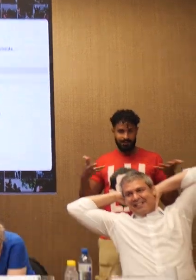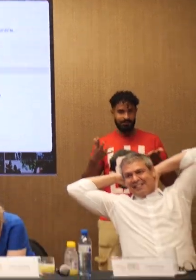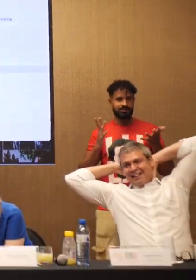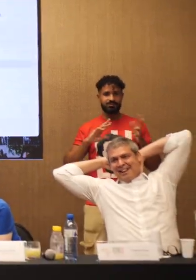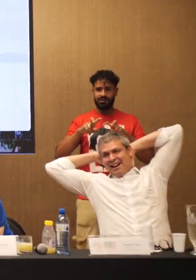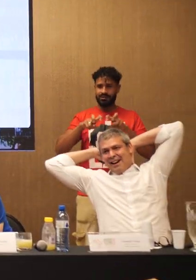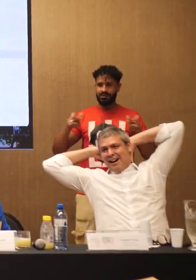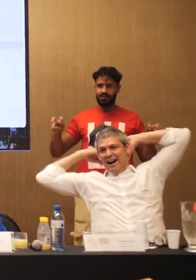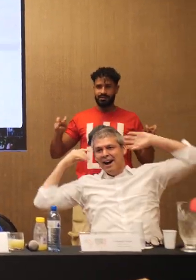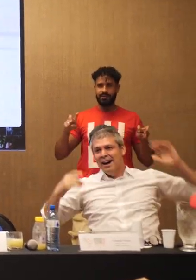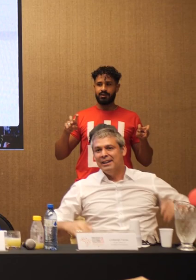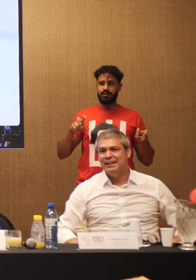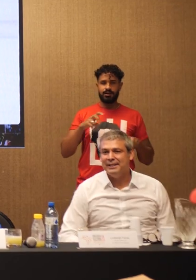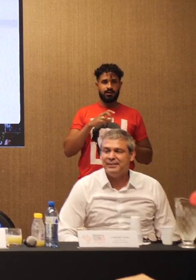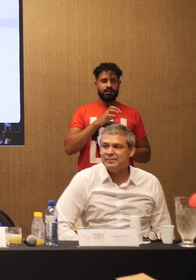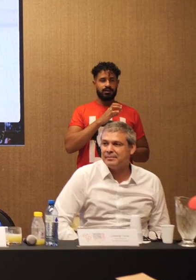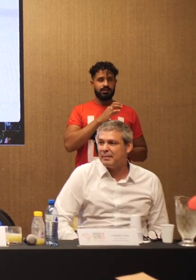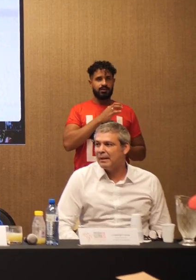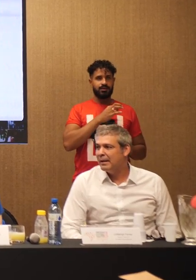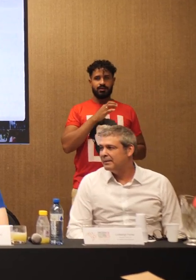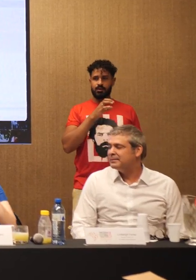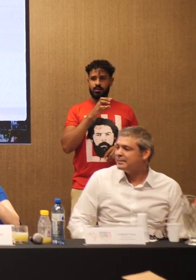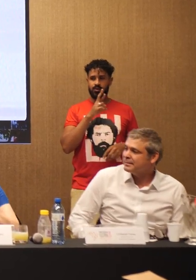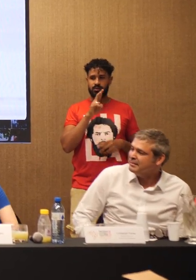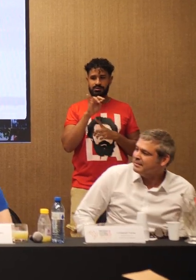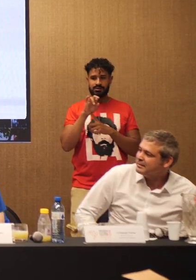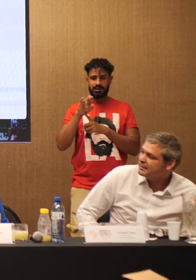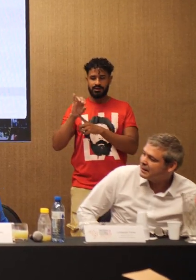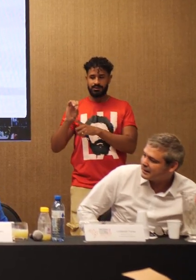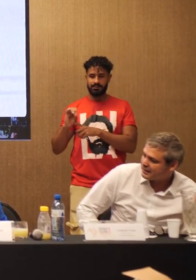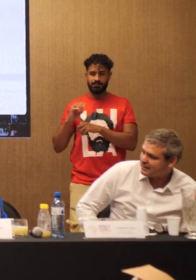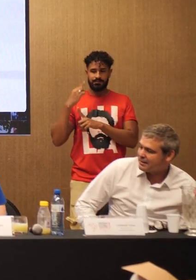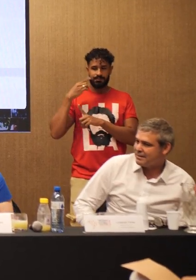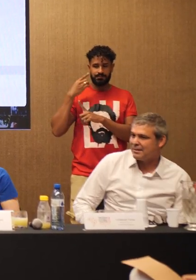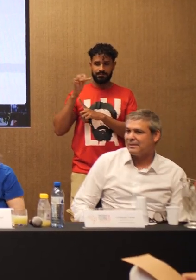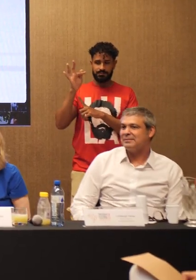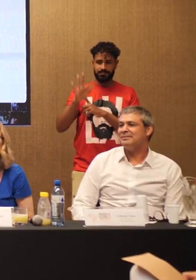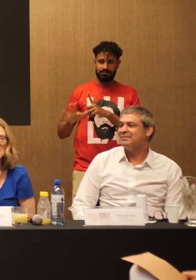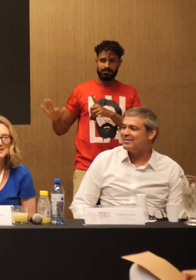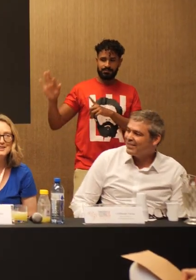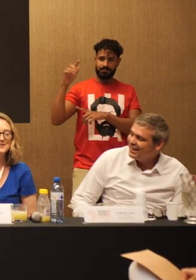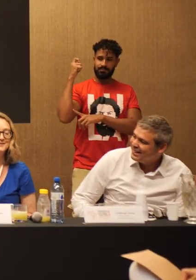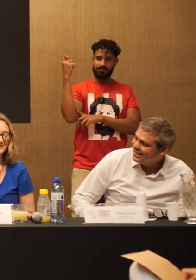tem Rosário aqui conosco, Maria do Rosário, nossa deputada federal do Rio Grande do Sul.